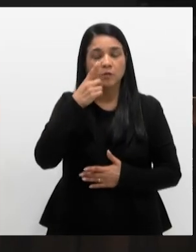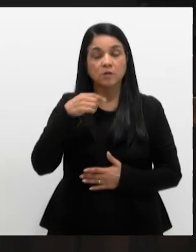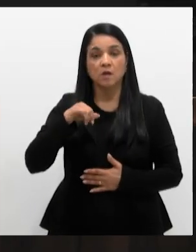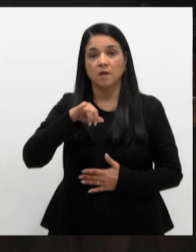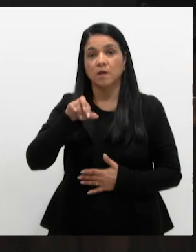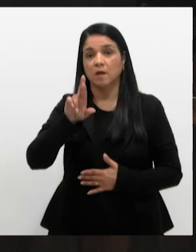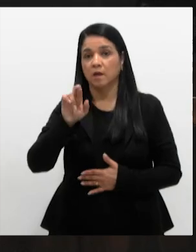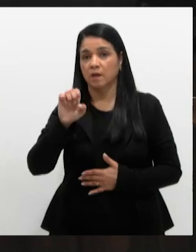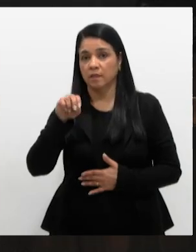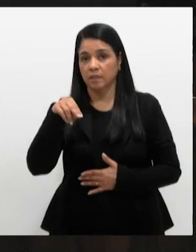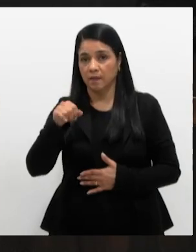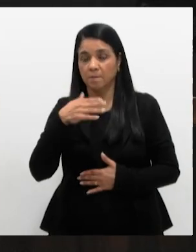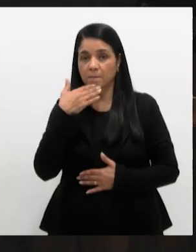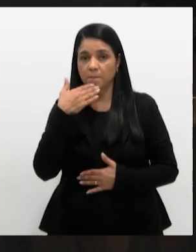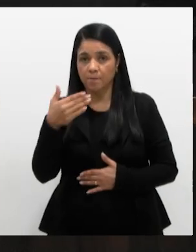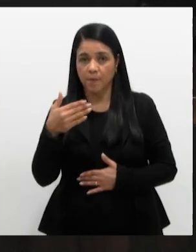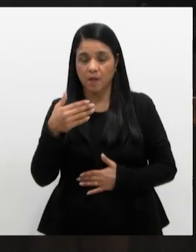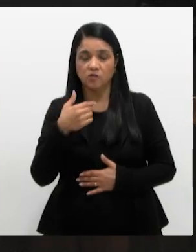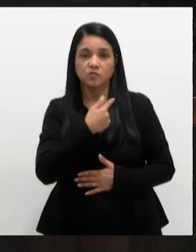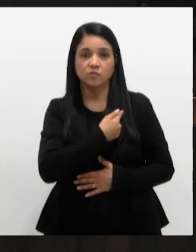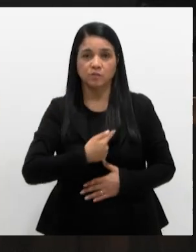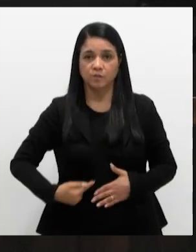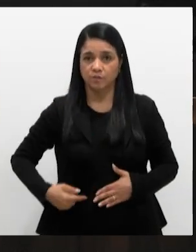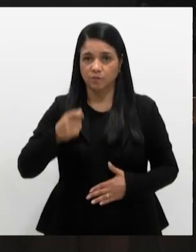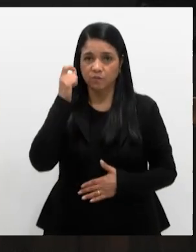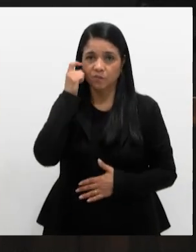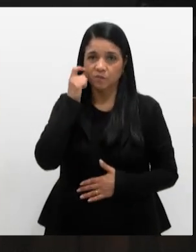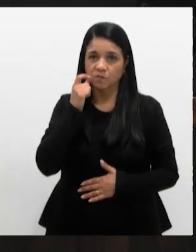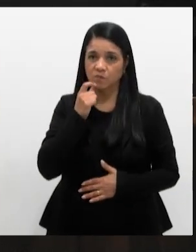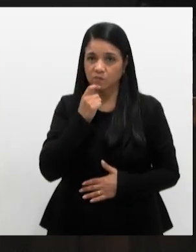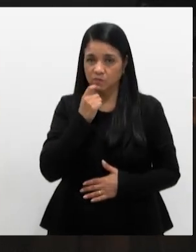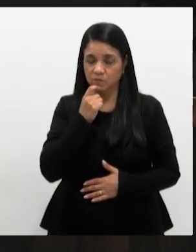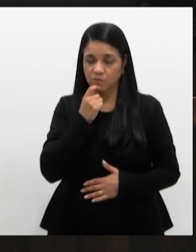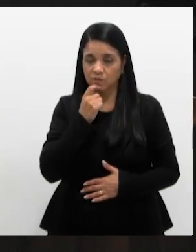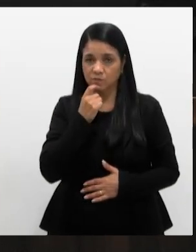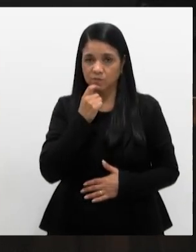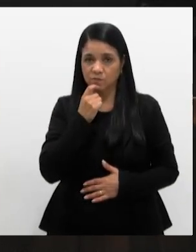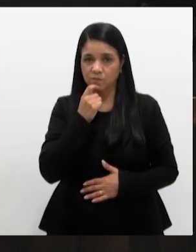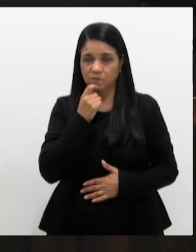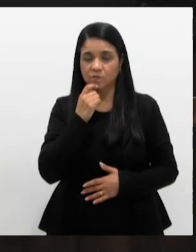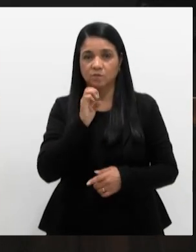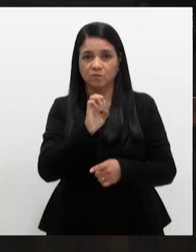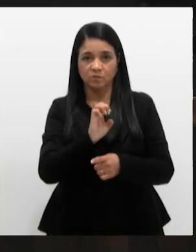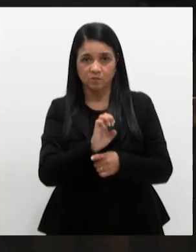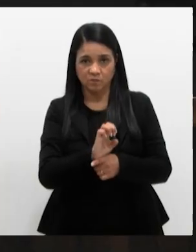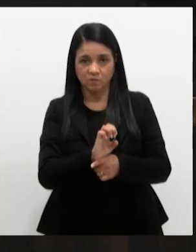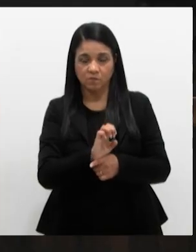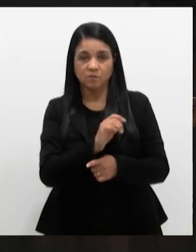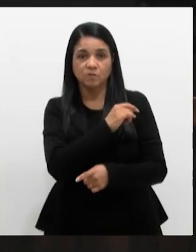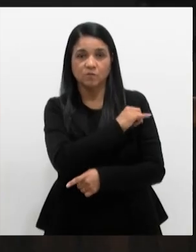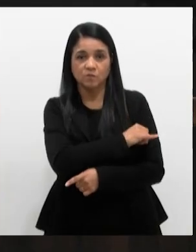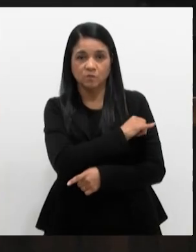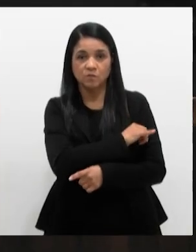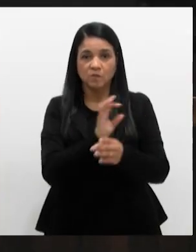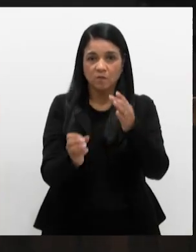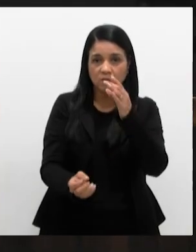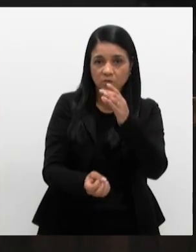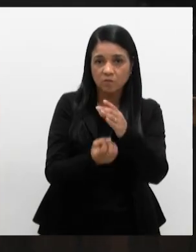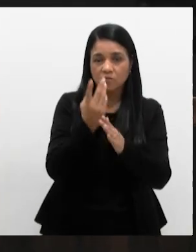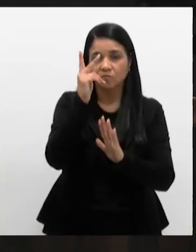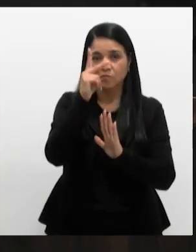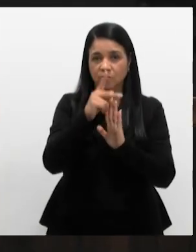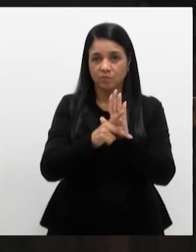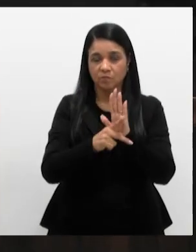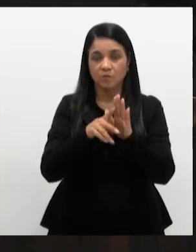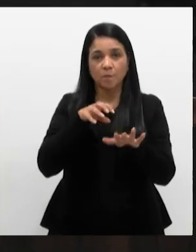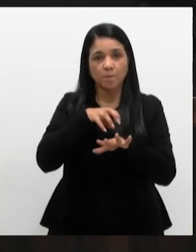Jordi, que solicita ao excelentíssimo senhor governador do Estado do Rio de Janeiro, senhor Cláudio Castro, a implantação do projeto